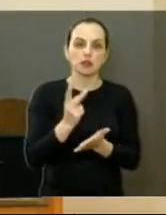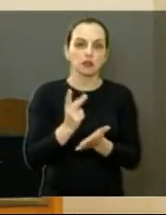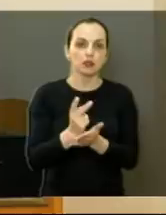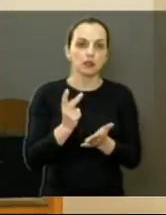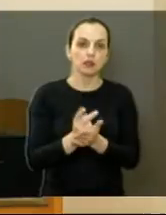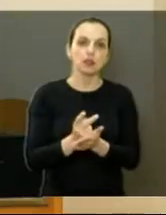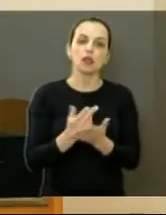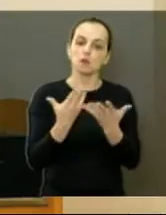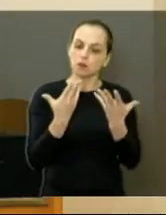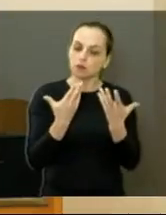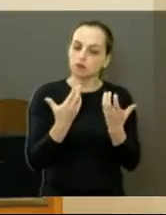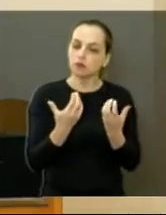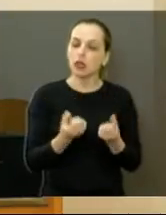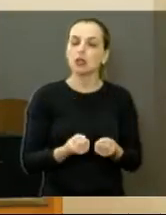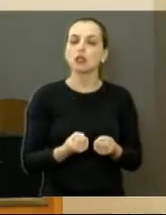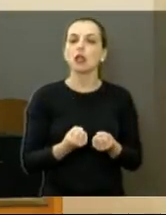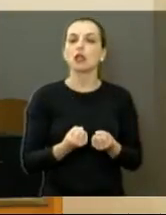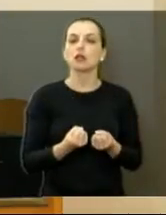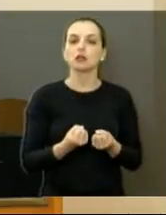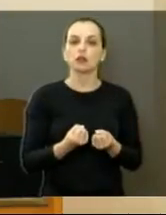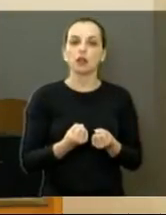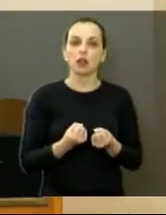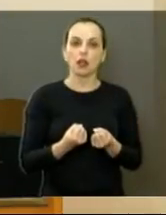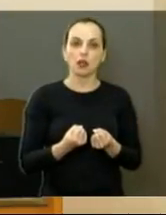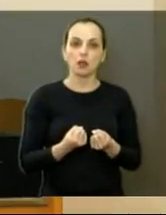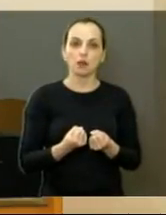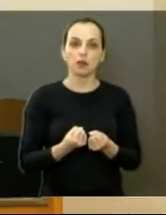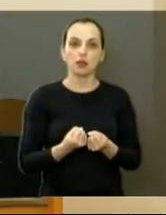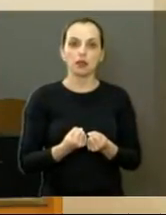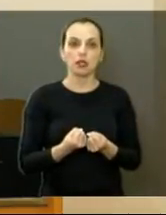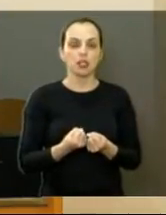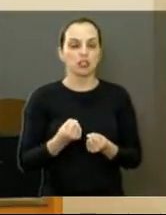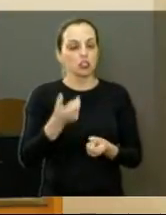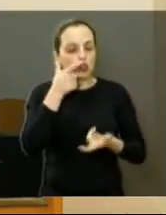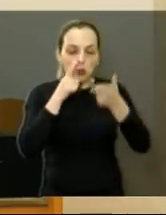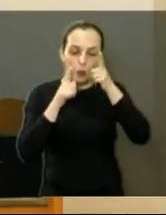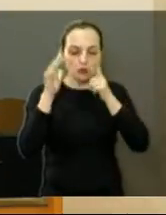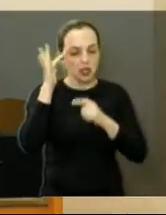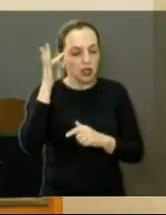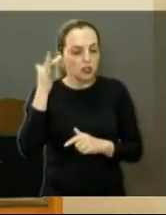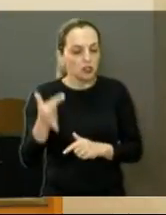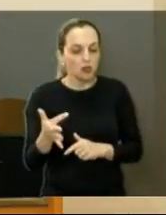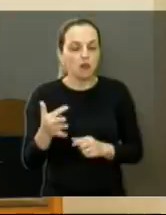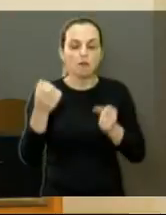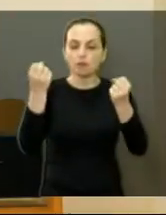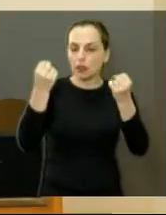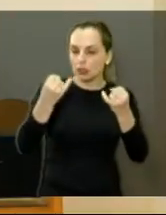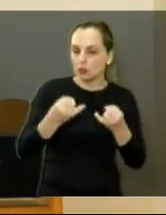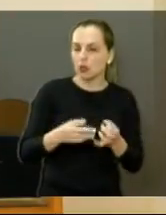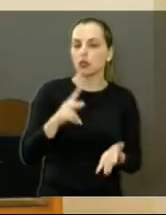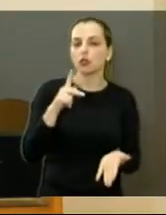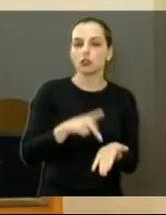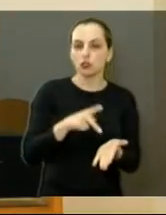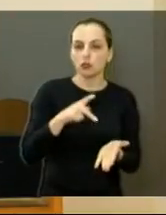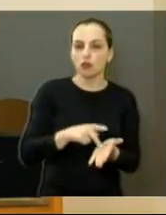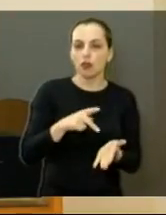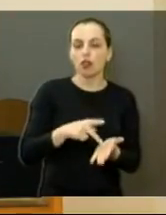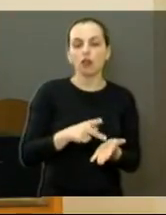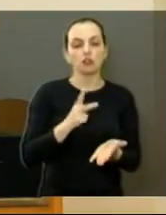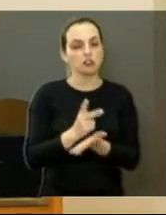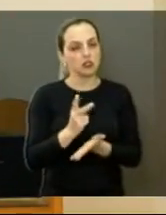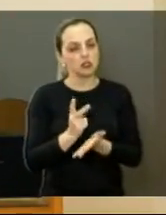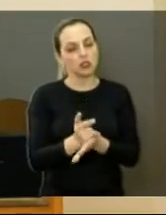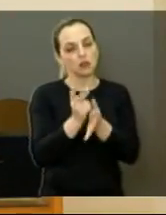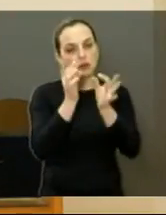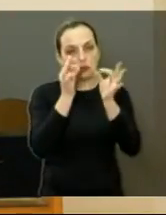são muito solícitos, quando não dá solução do problema, justificativa, sempre plausível,